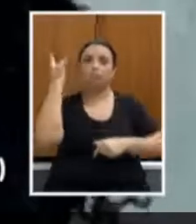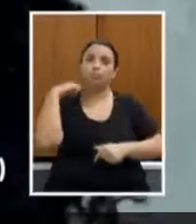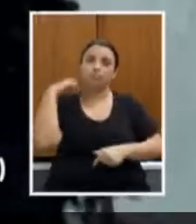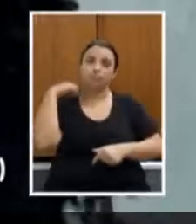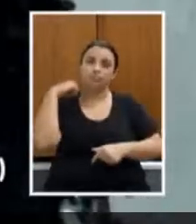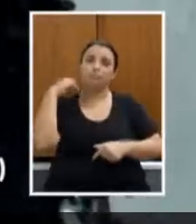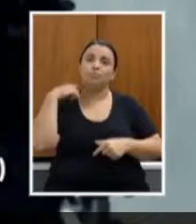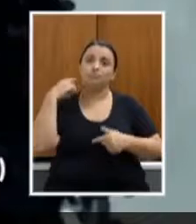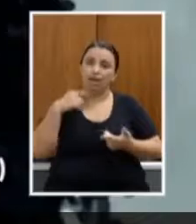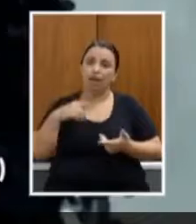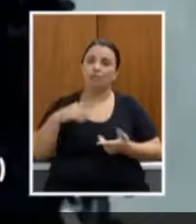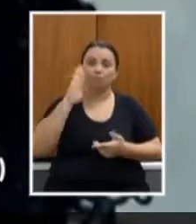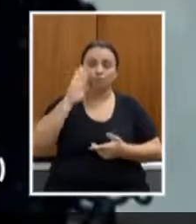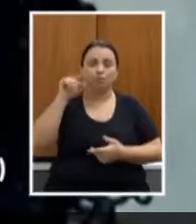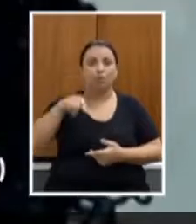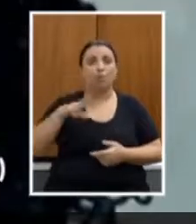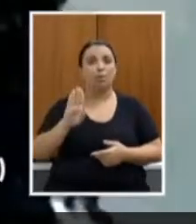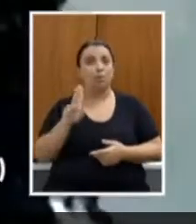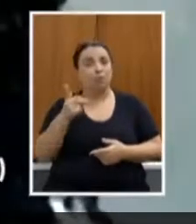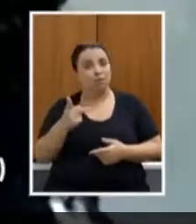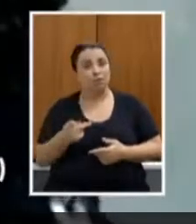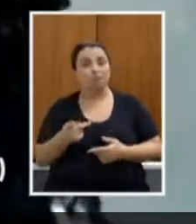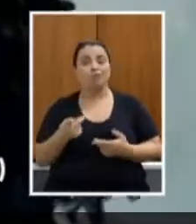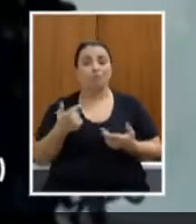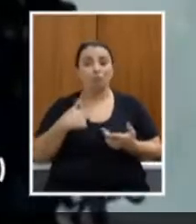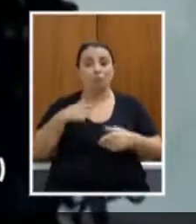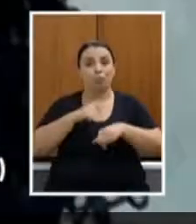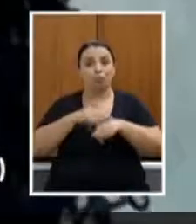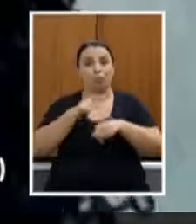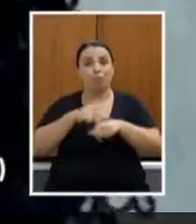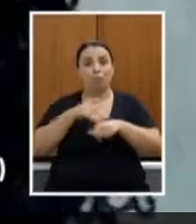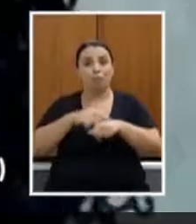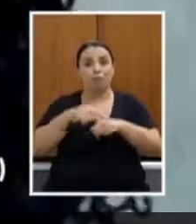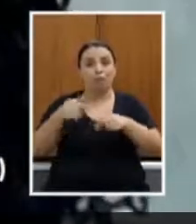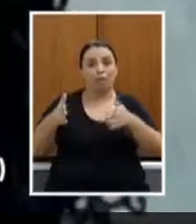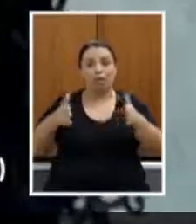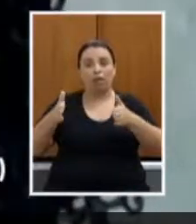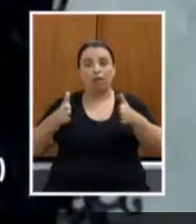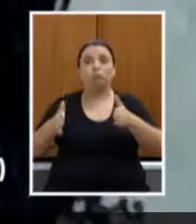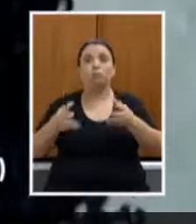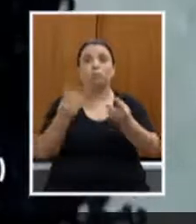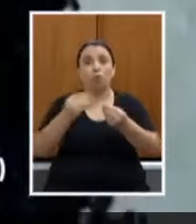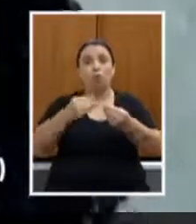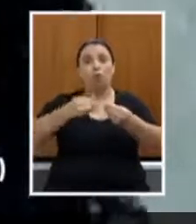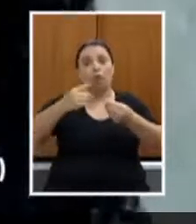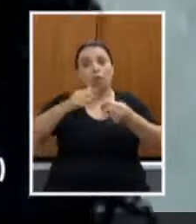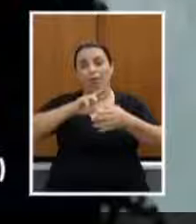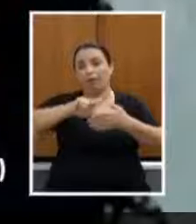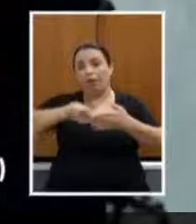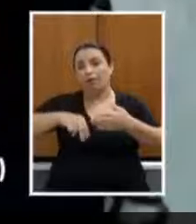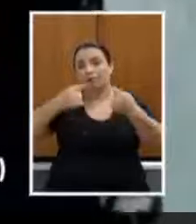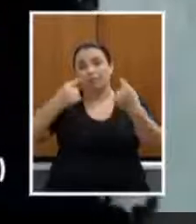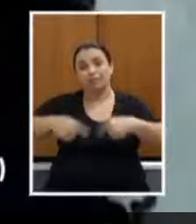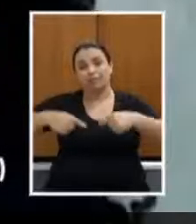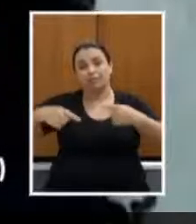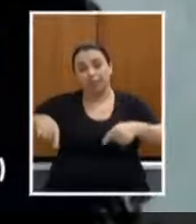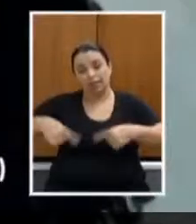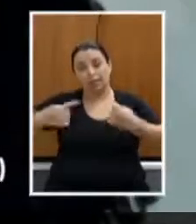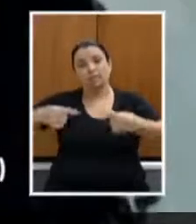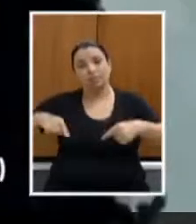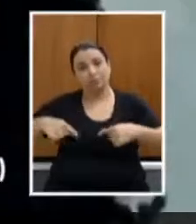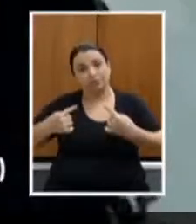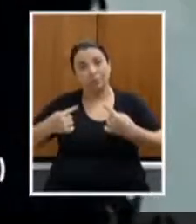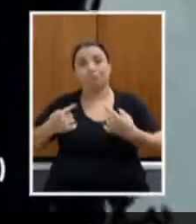horizonte diante de tantos desafios. Quero registrar em especial, presidente, os dois projetos de lei, um